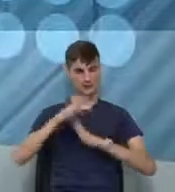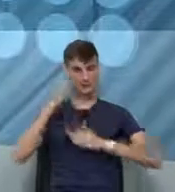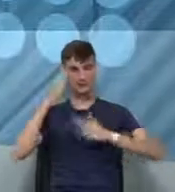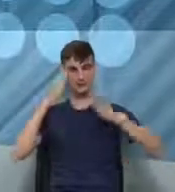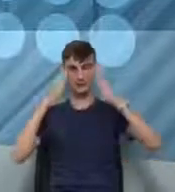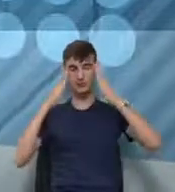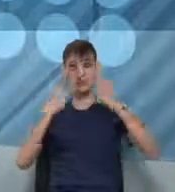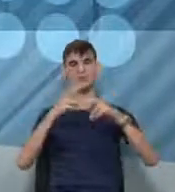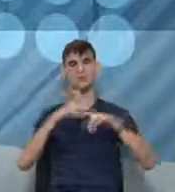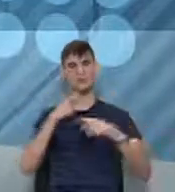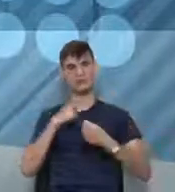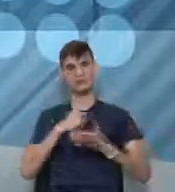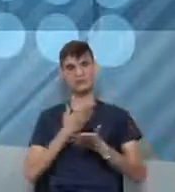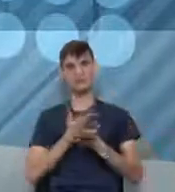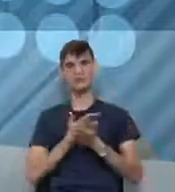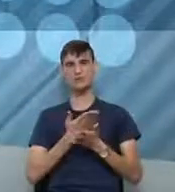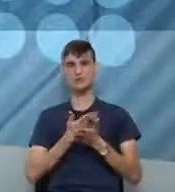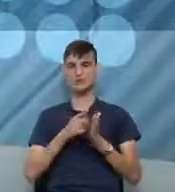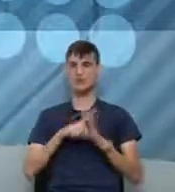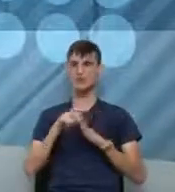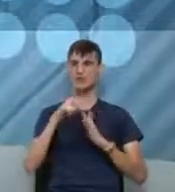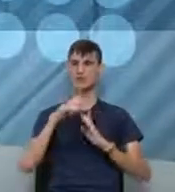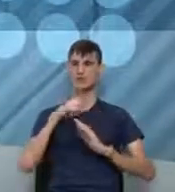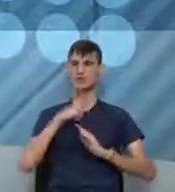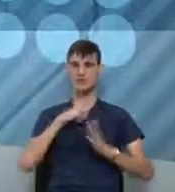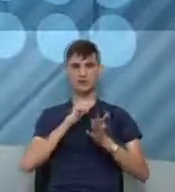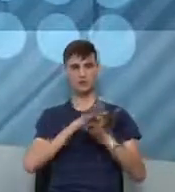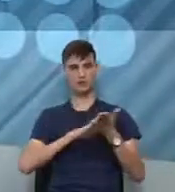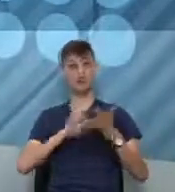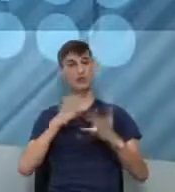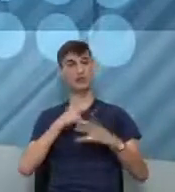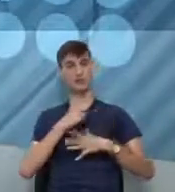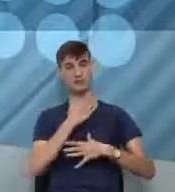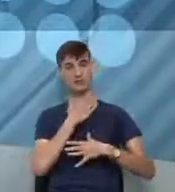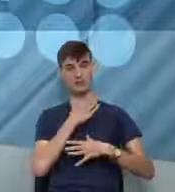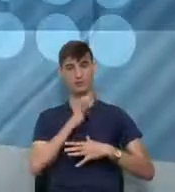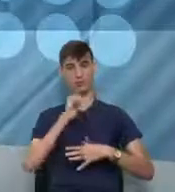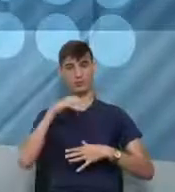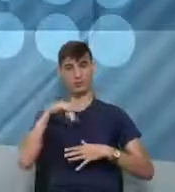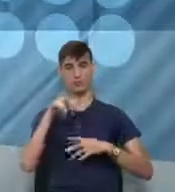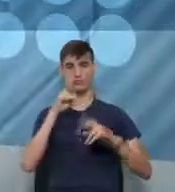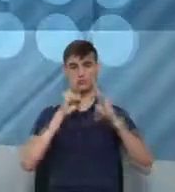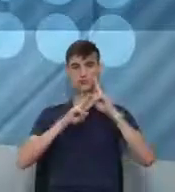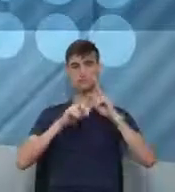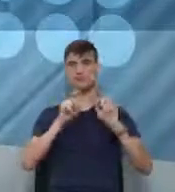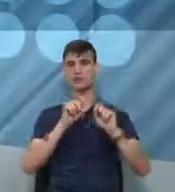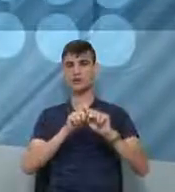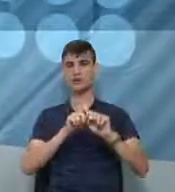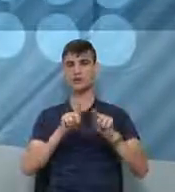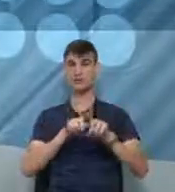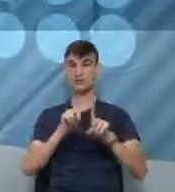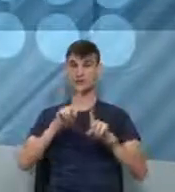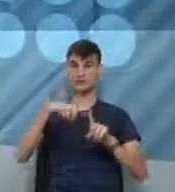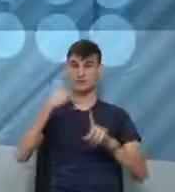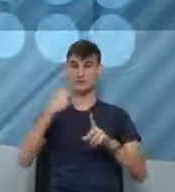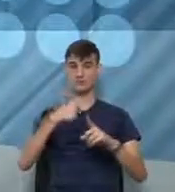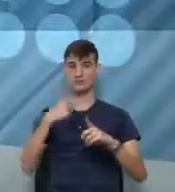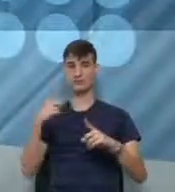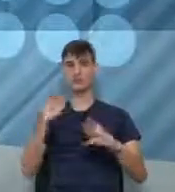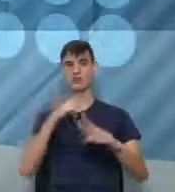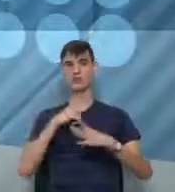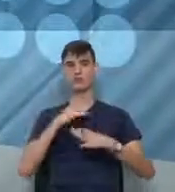entender, mas a gente precisa estudar. Façam a lista de exercícios que já está disponível lá no seu ambiente virtual. E semana que vem eu já